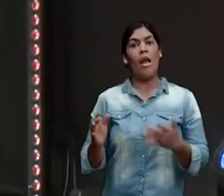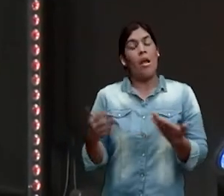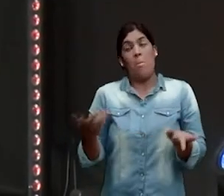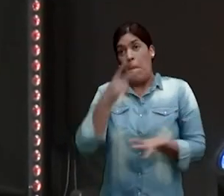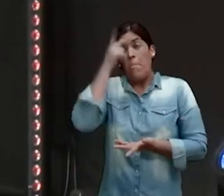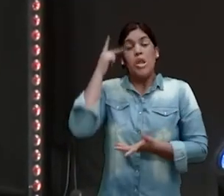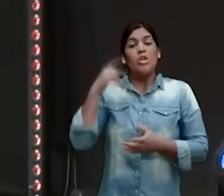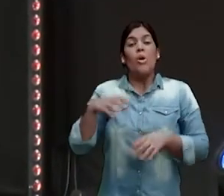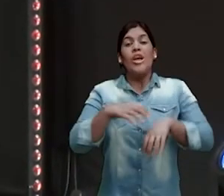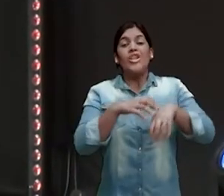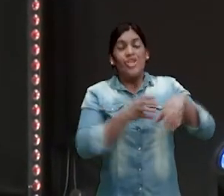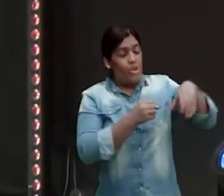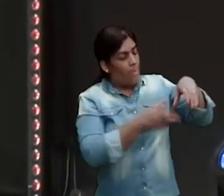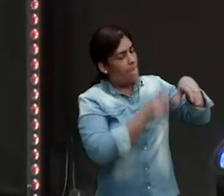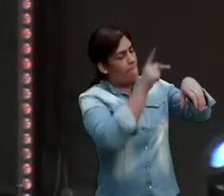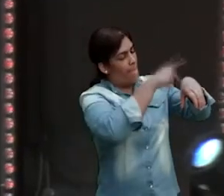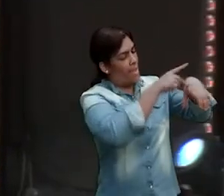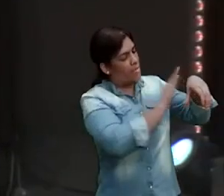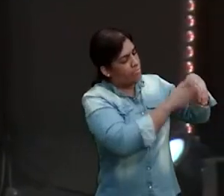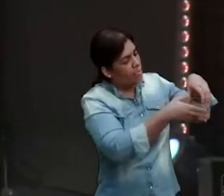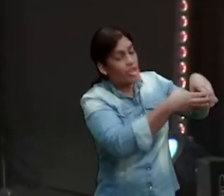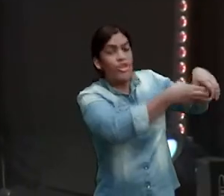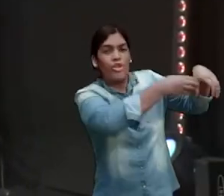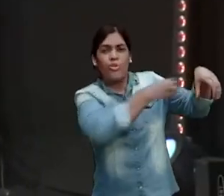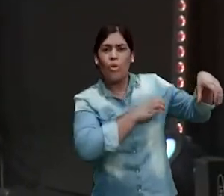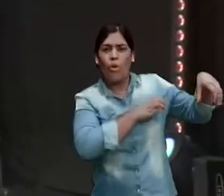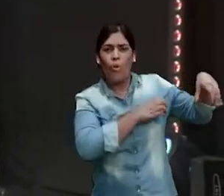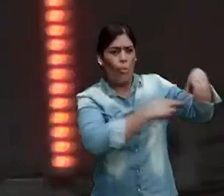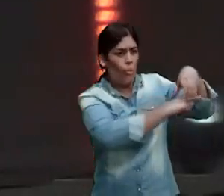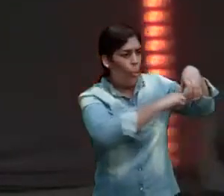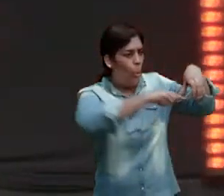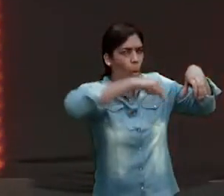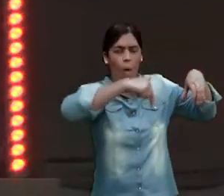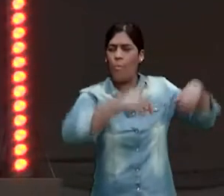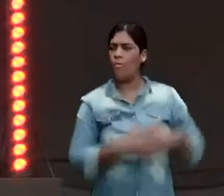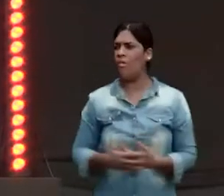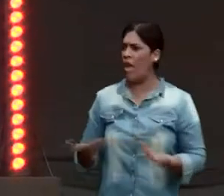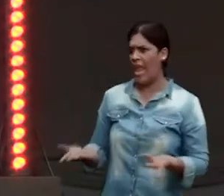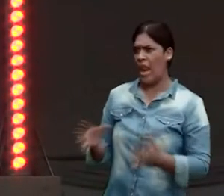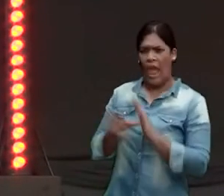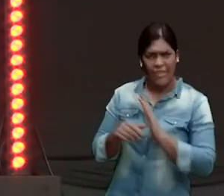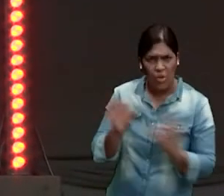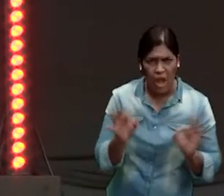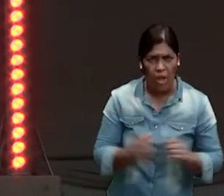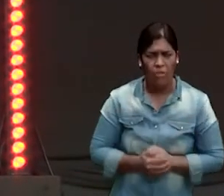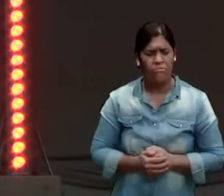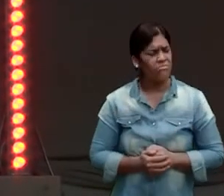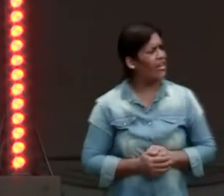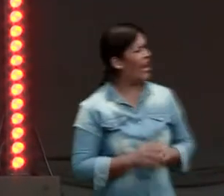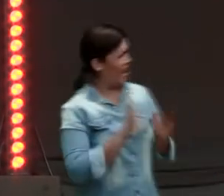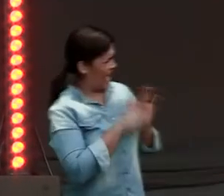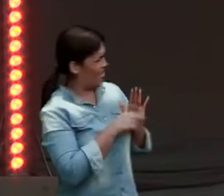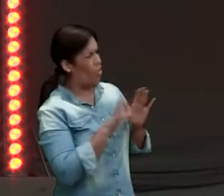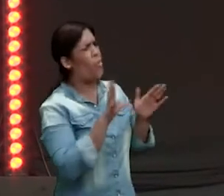a pedra da porta do túmulo alguém tirou o corpo a mas não foram ladrões ué ladrão para roubar o que